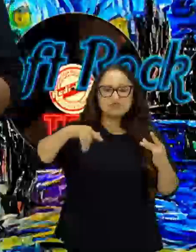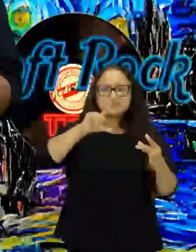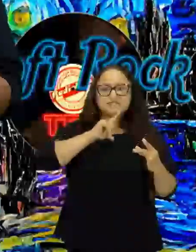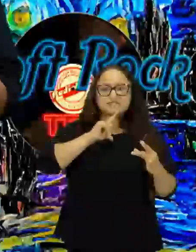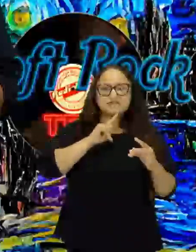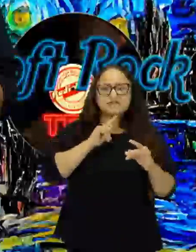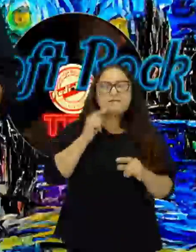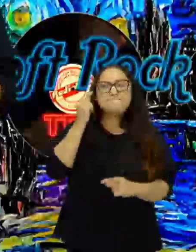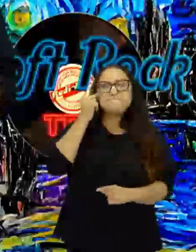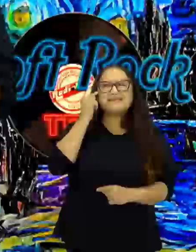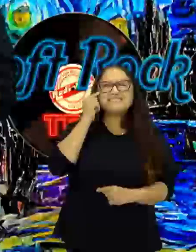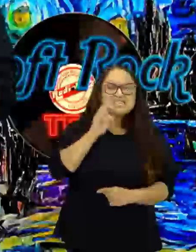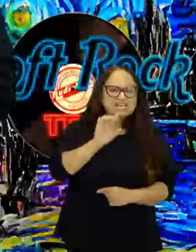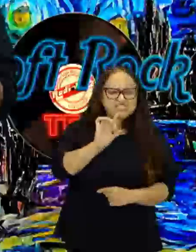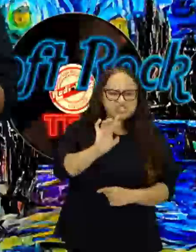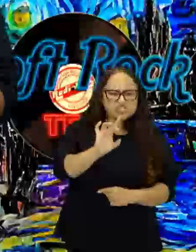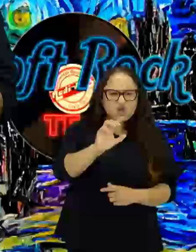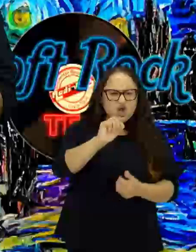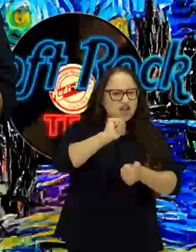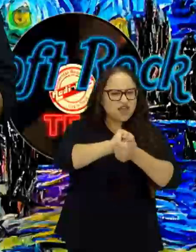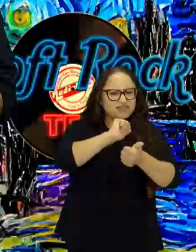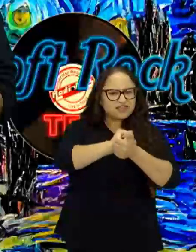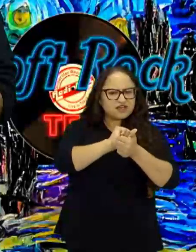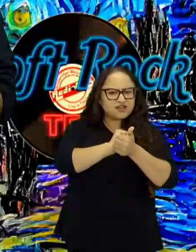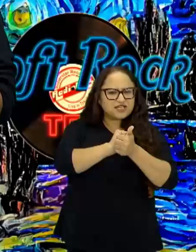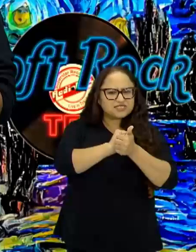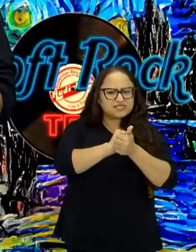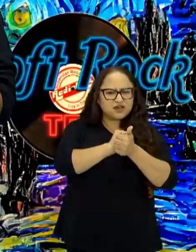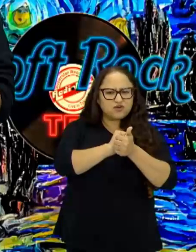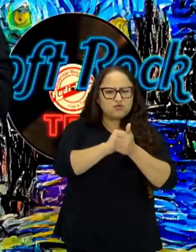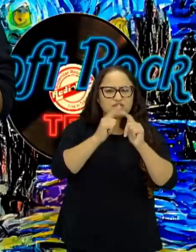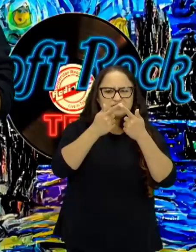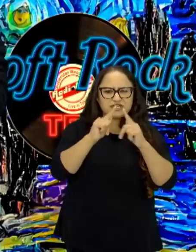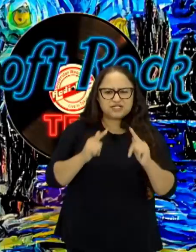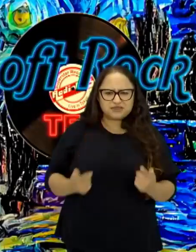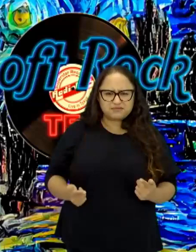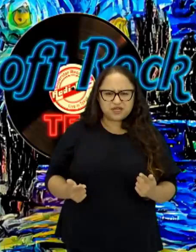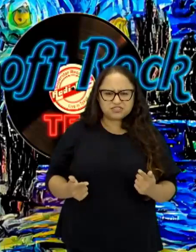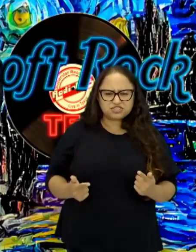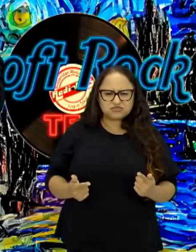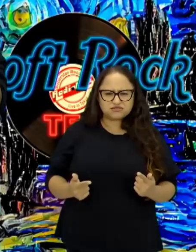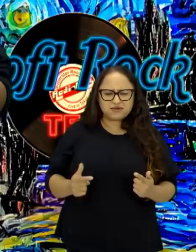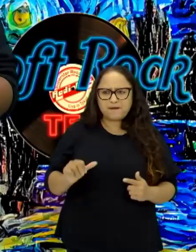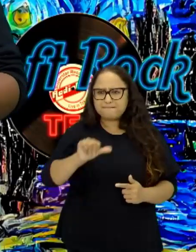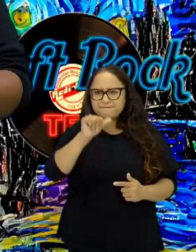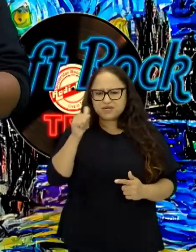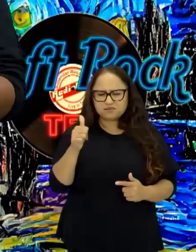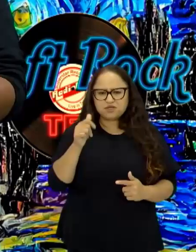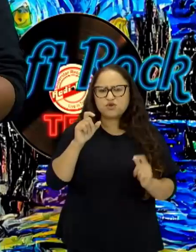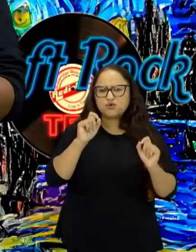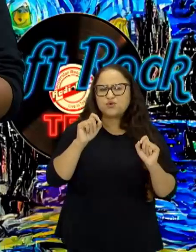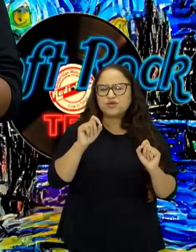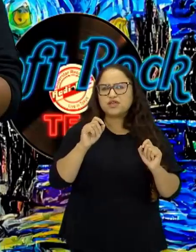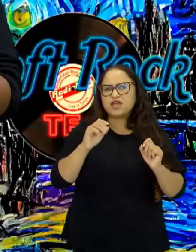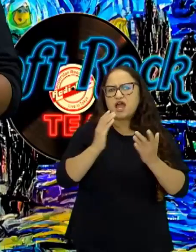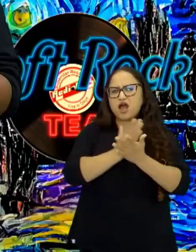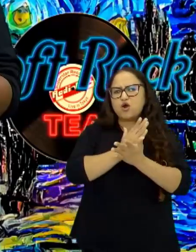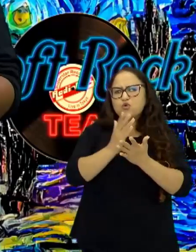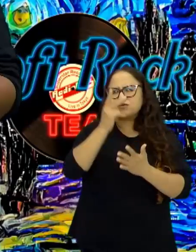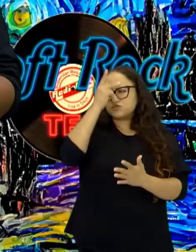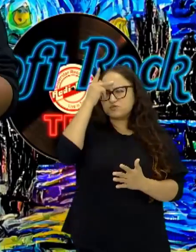se pensar somente na adequação ortográfica e gramatical do texto, porque é a primeira coisa que os estudantes ou alguns professores pensam,